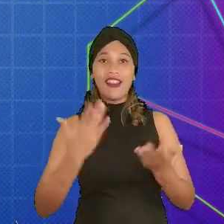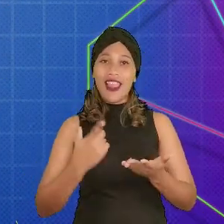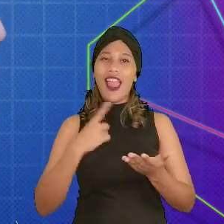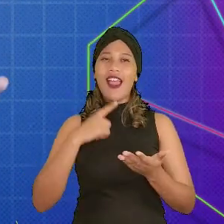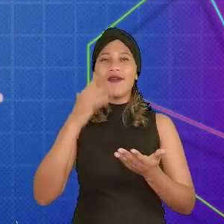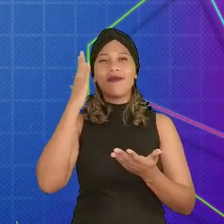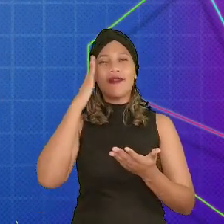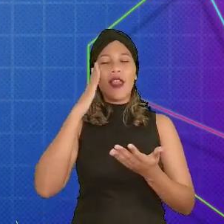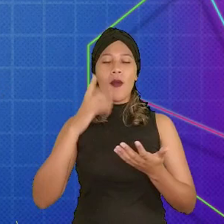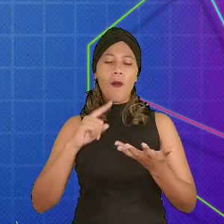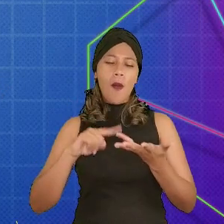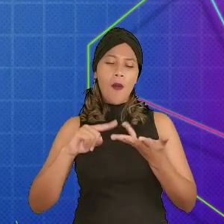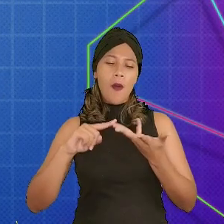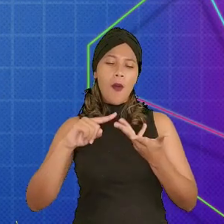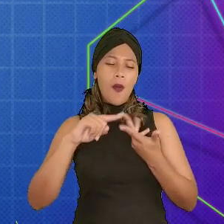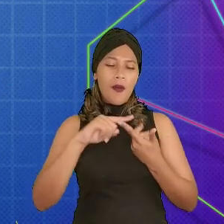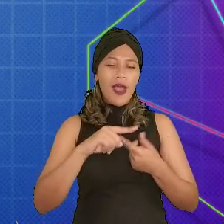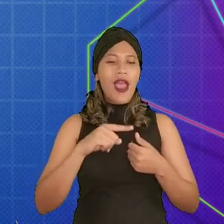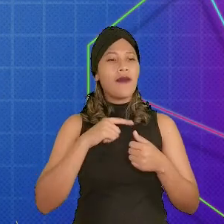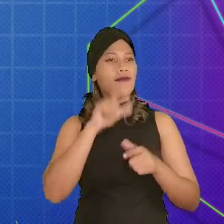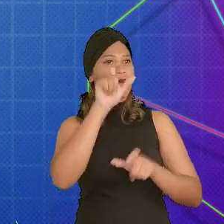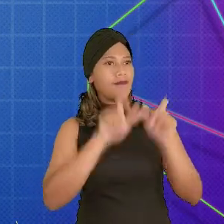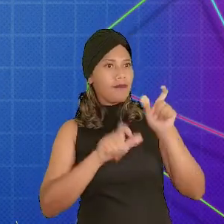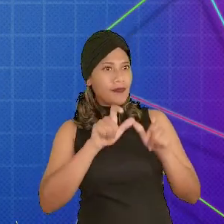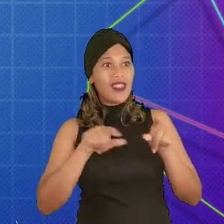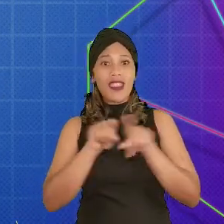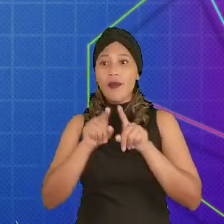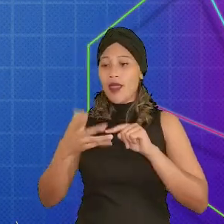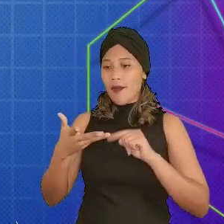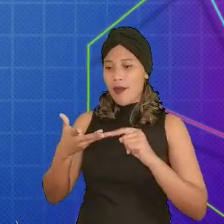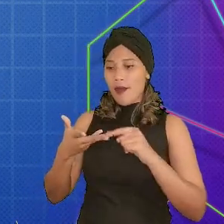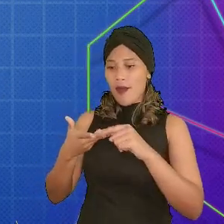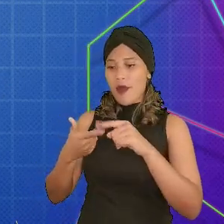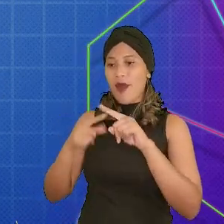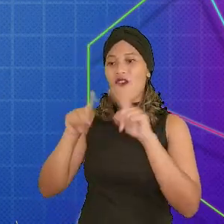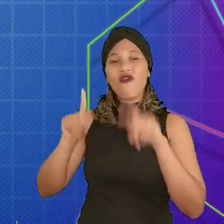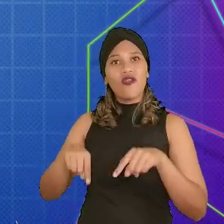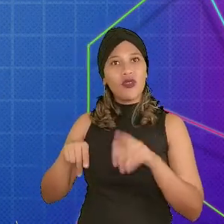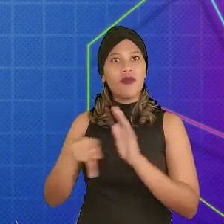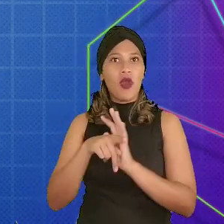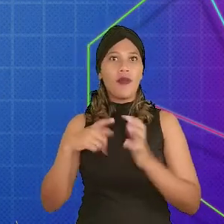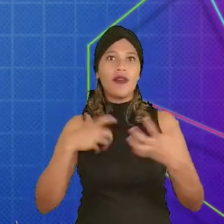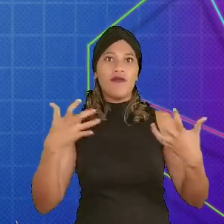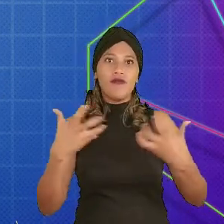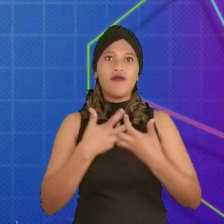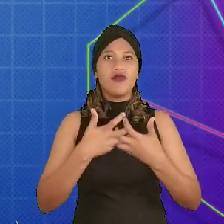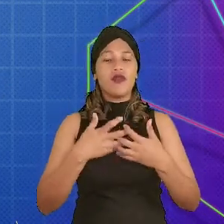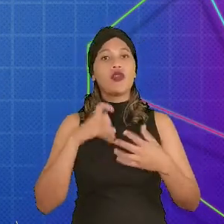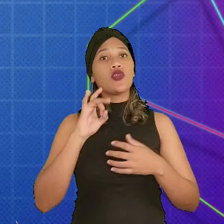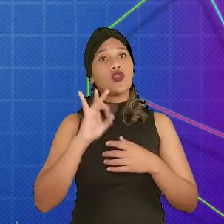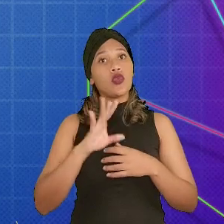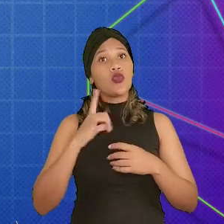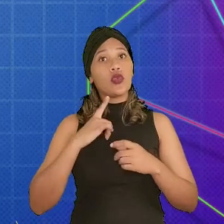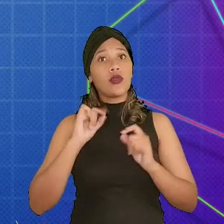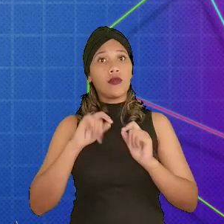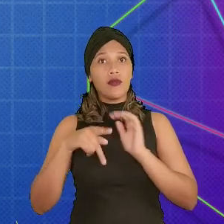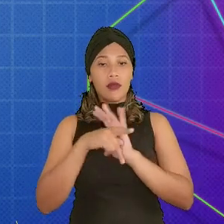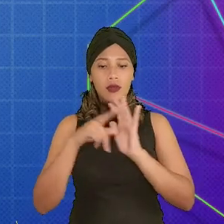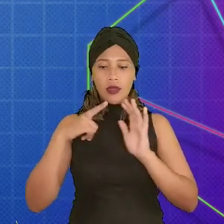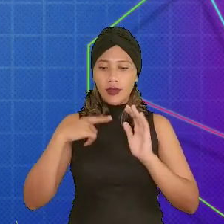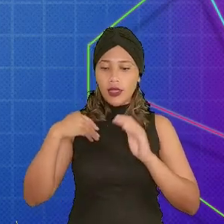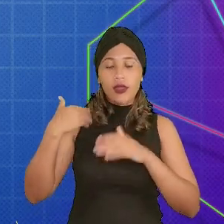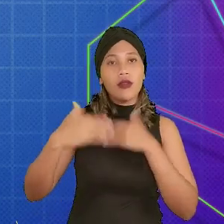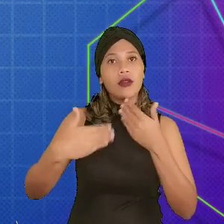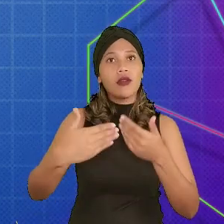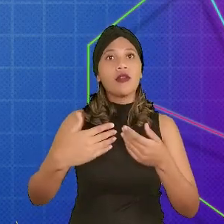por vários atores e um bocado de mecânicas que vão proporcionar para o jogador uma série de experiências voltadas para a mensagem que o